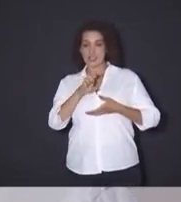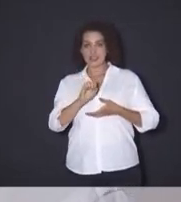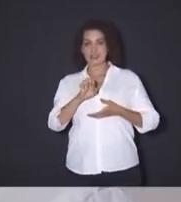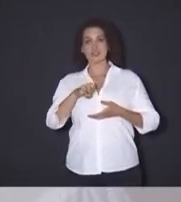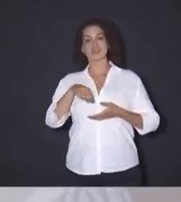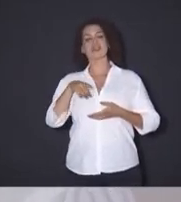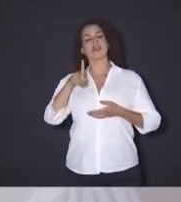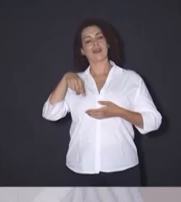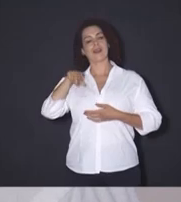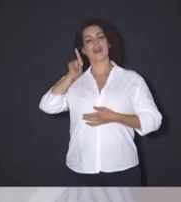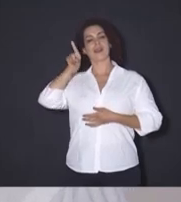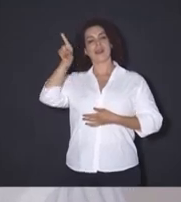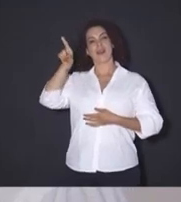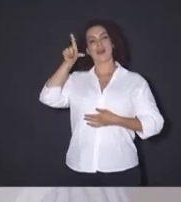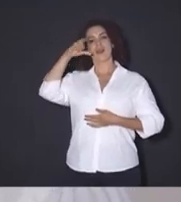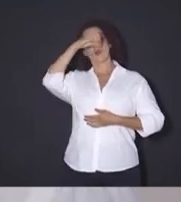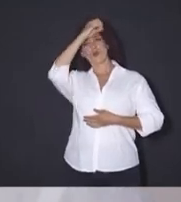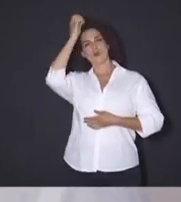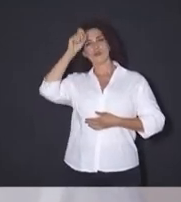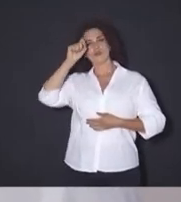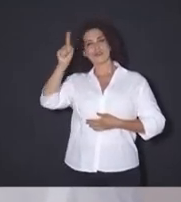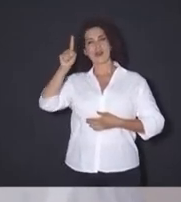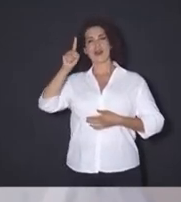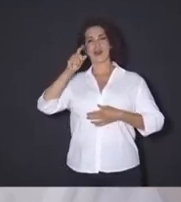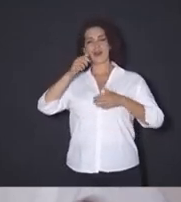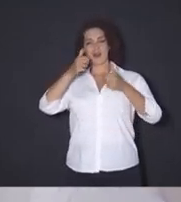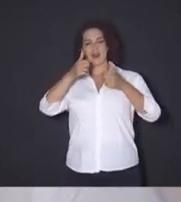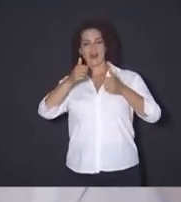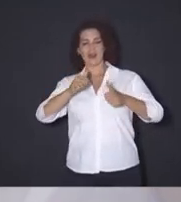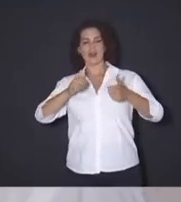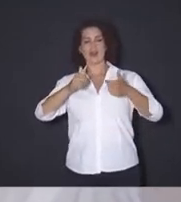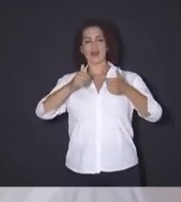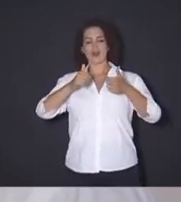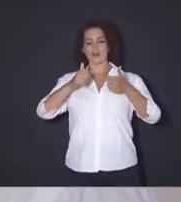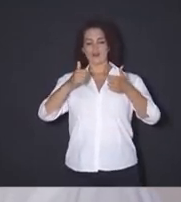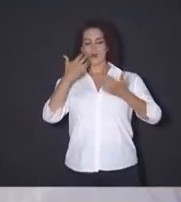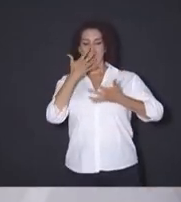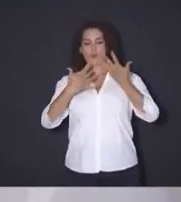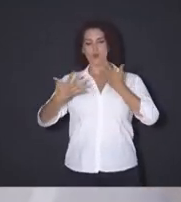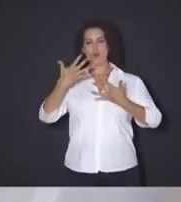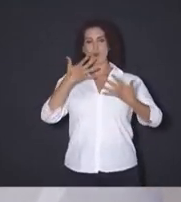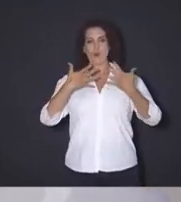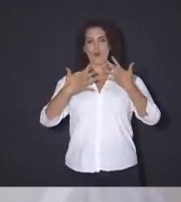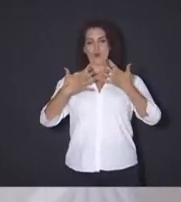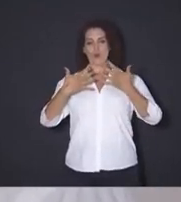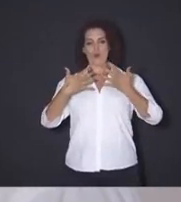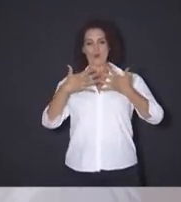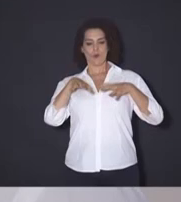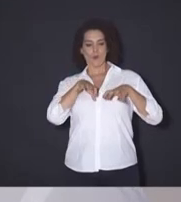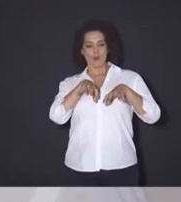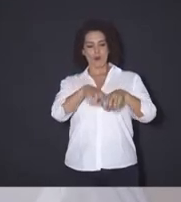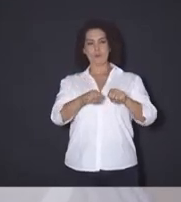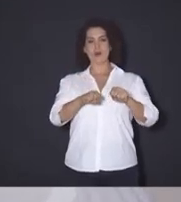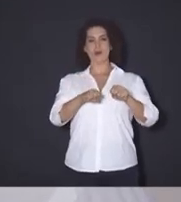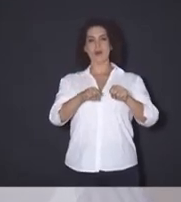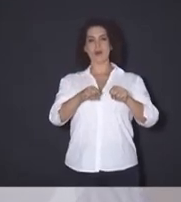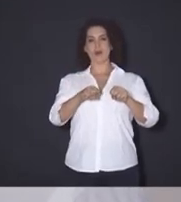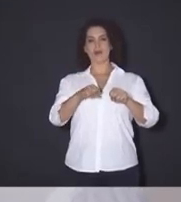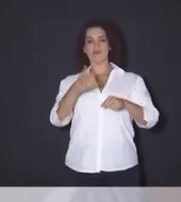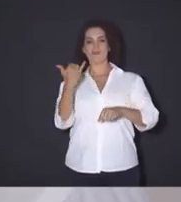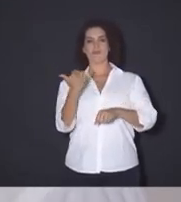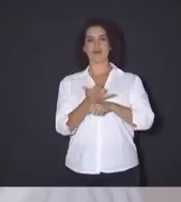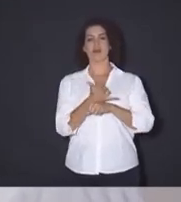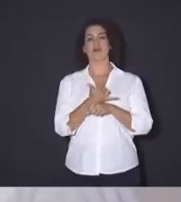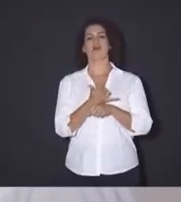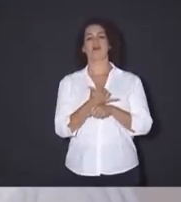links com os orixás com estética com as cores com os assentamentos com ferro